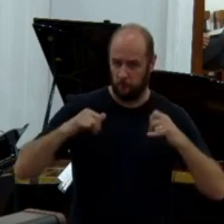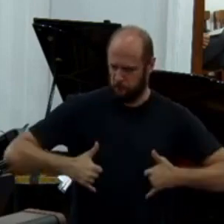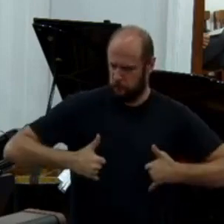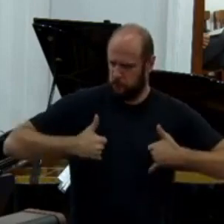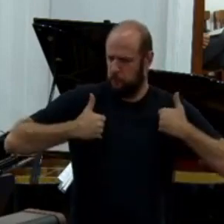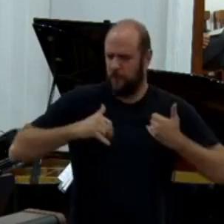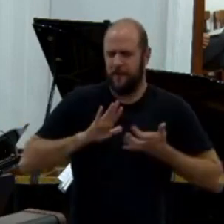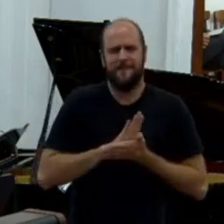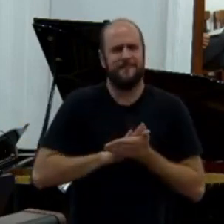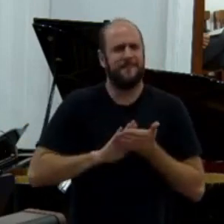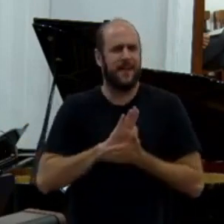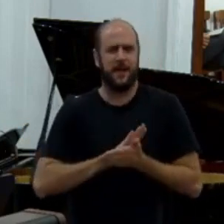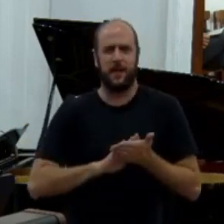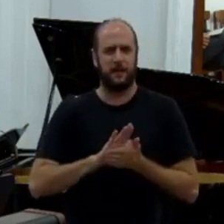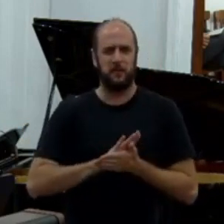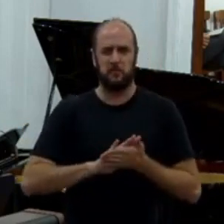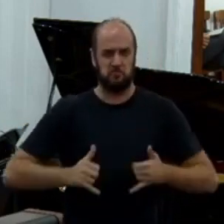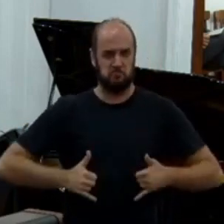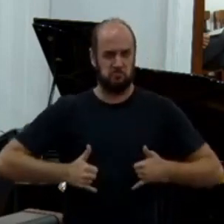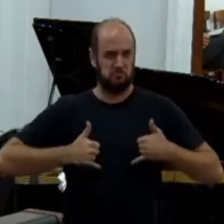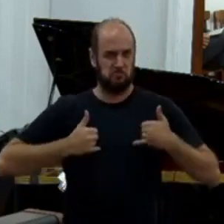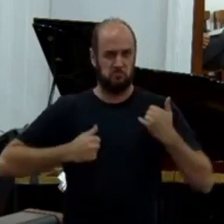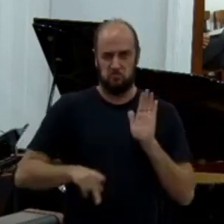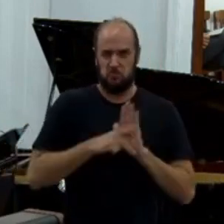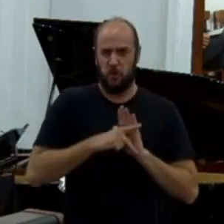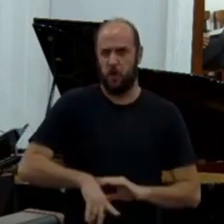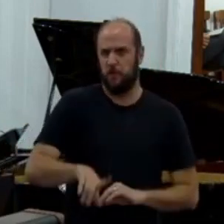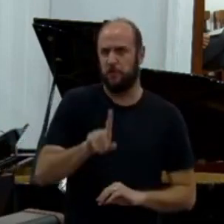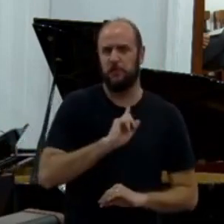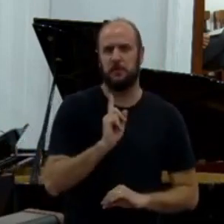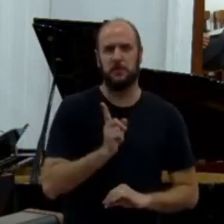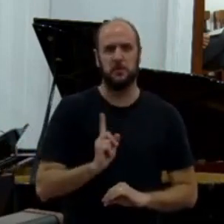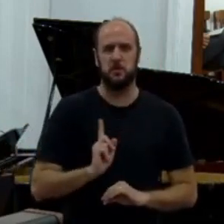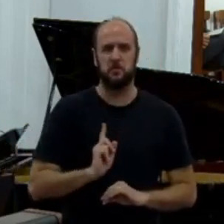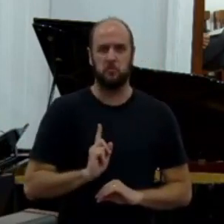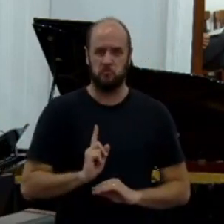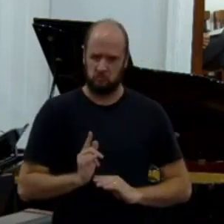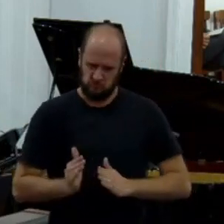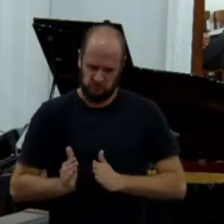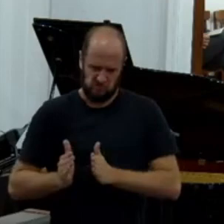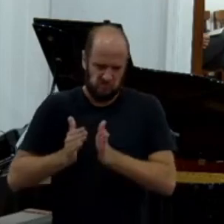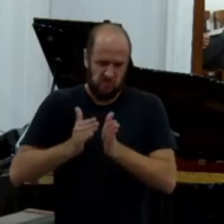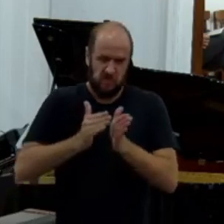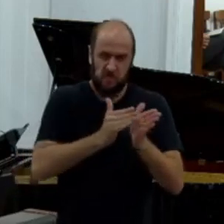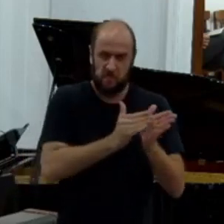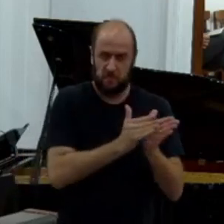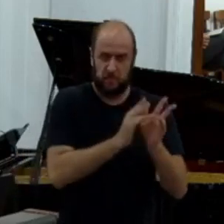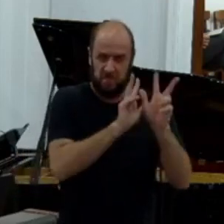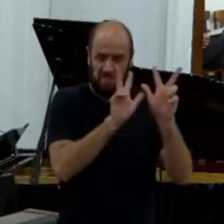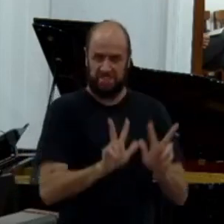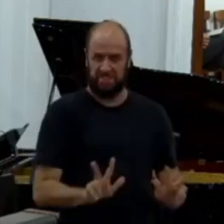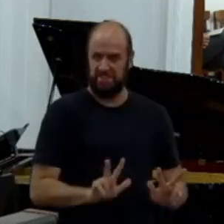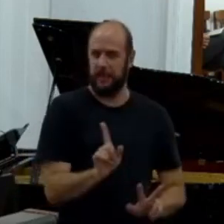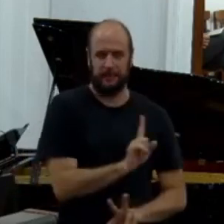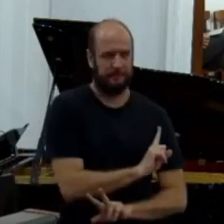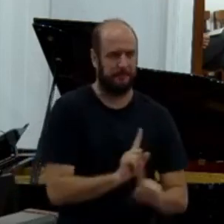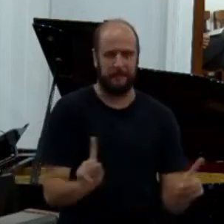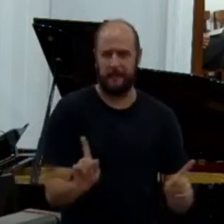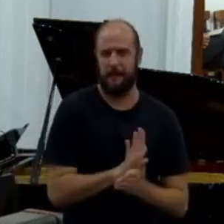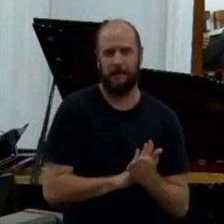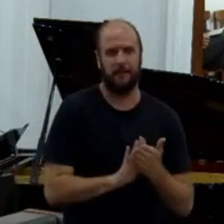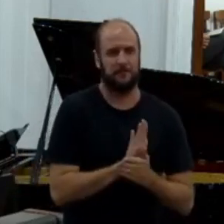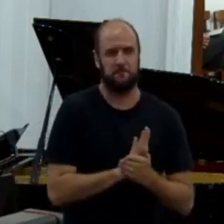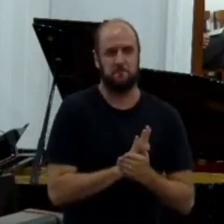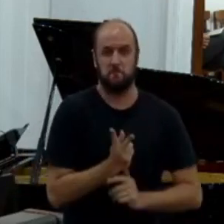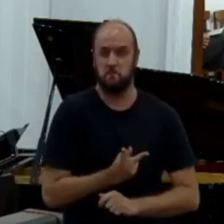envaidece, não é orgulhoso, não se conduz de forma inconveniente,